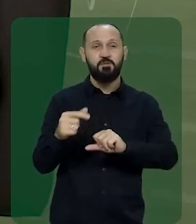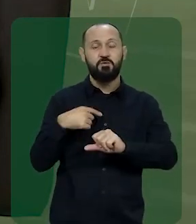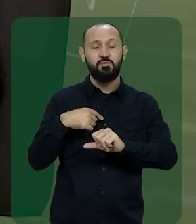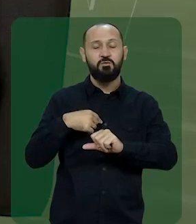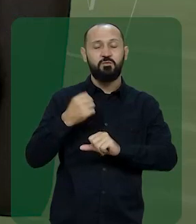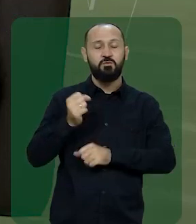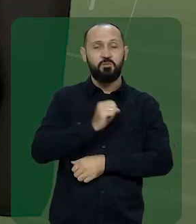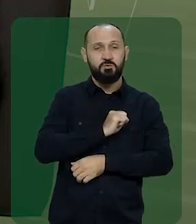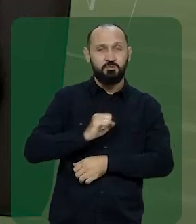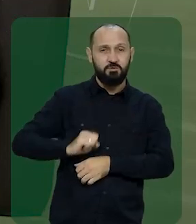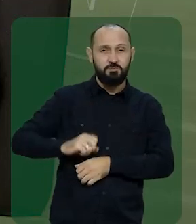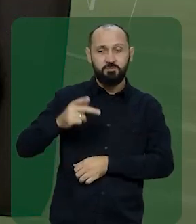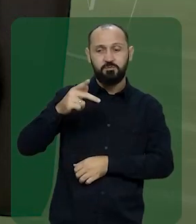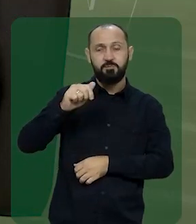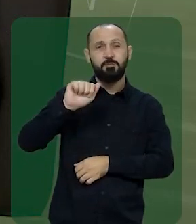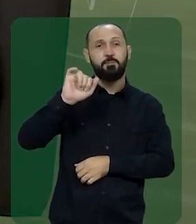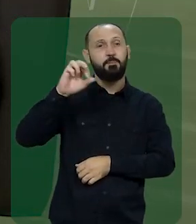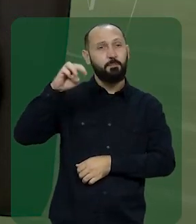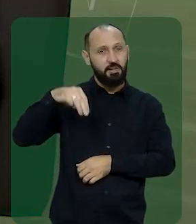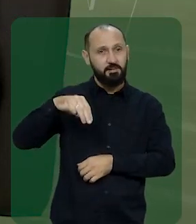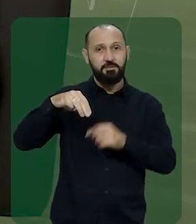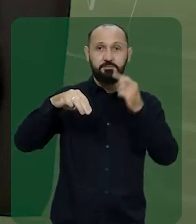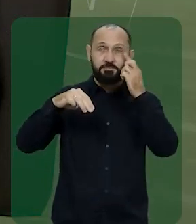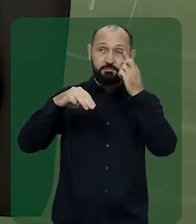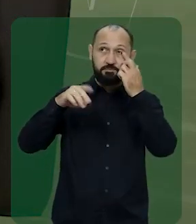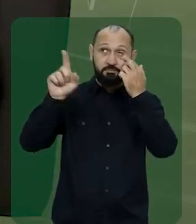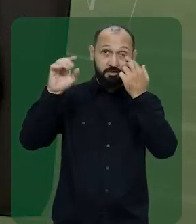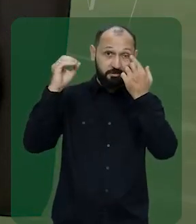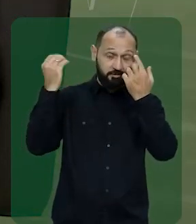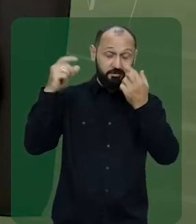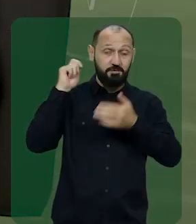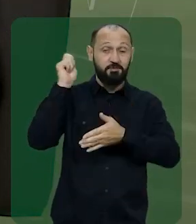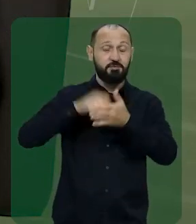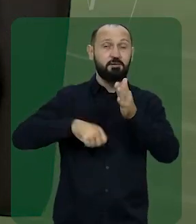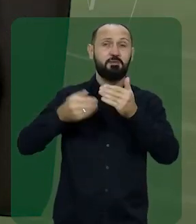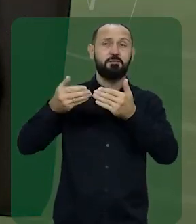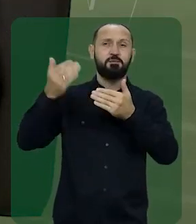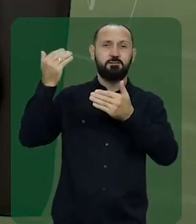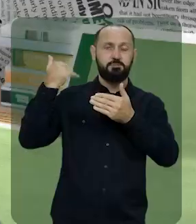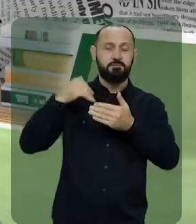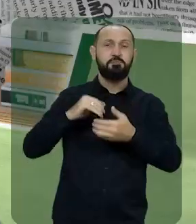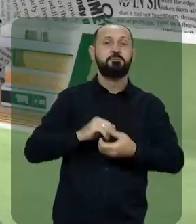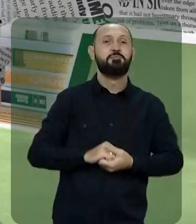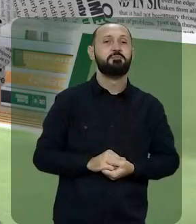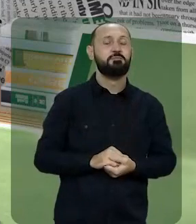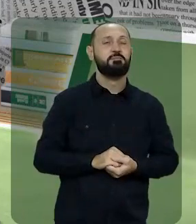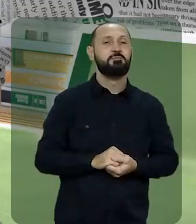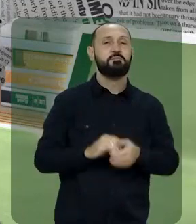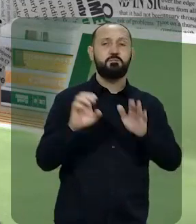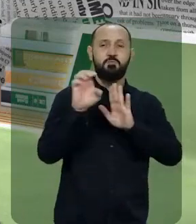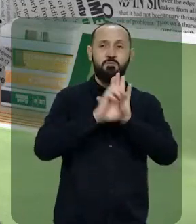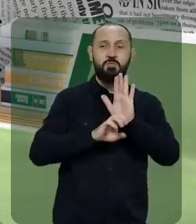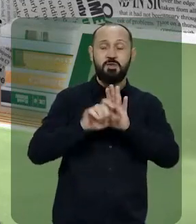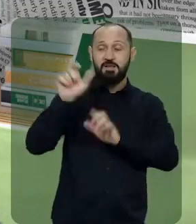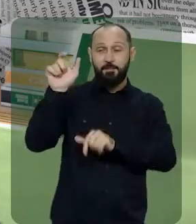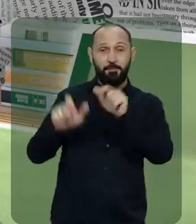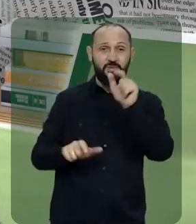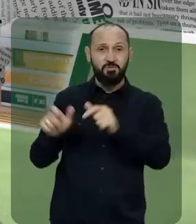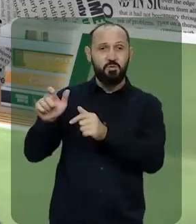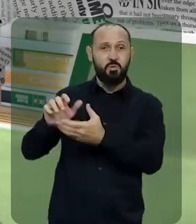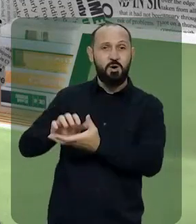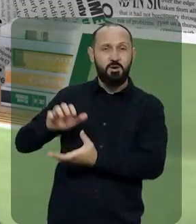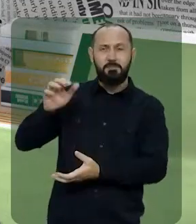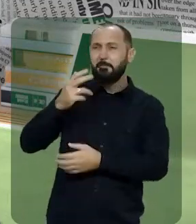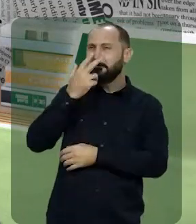né? Remete-se ao homem, né? E aí, quando a essa mudança, foi o senador Paulo Paim,